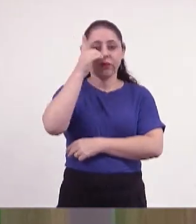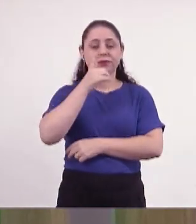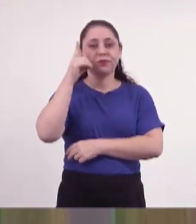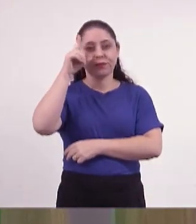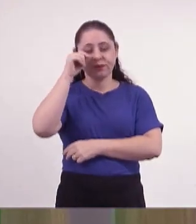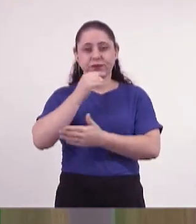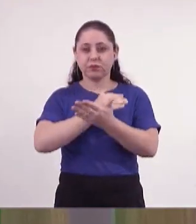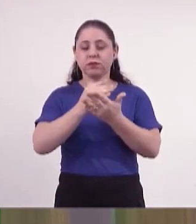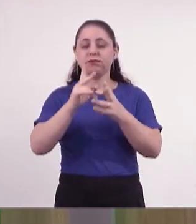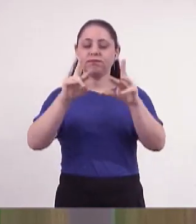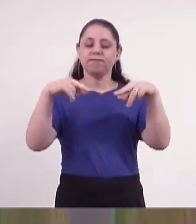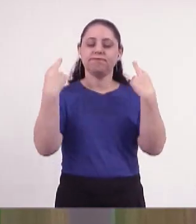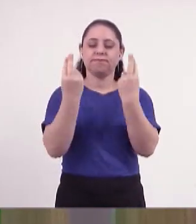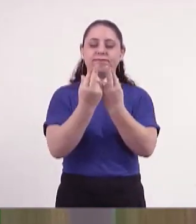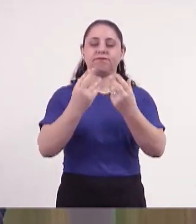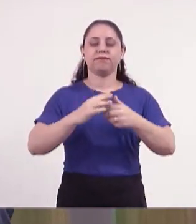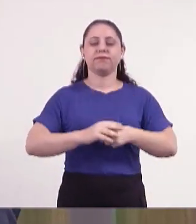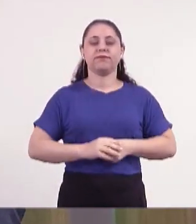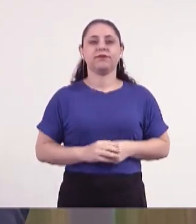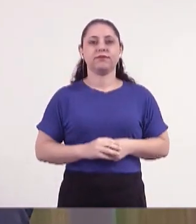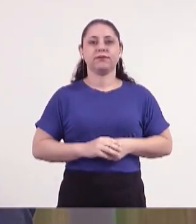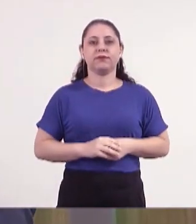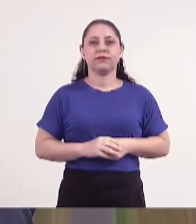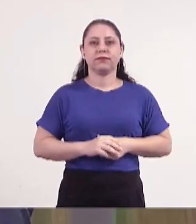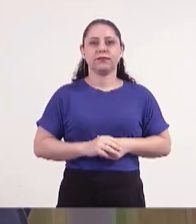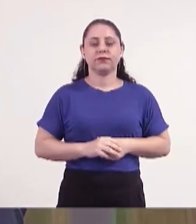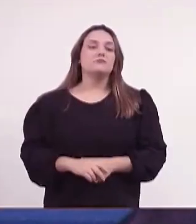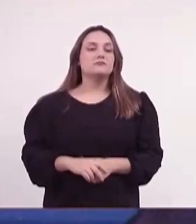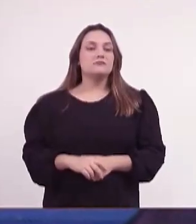Claro logo no começo da sessão.